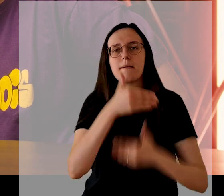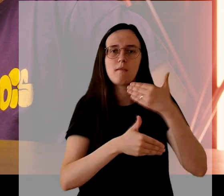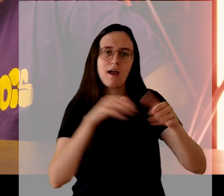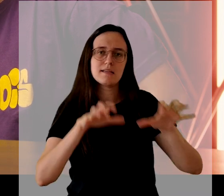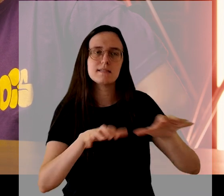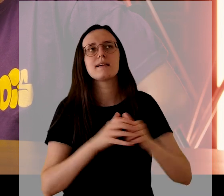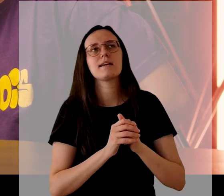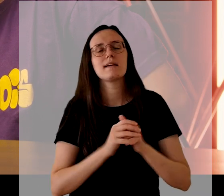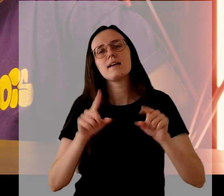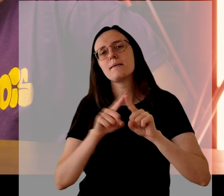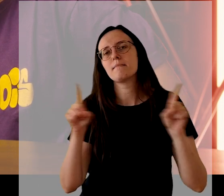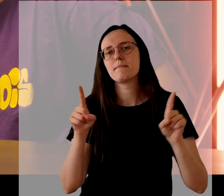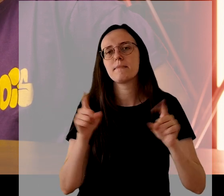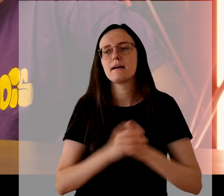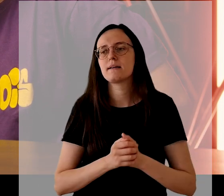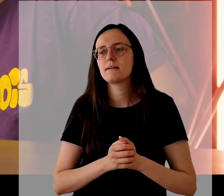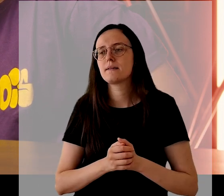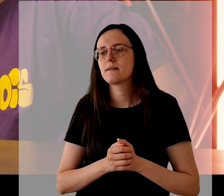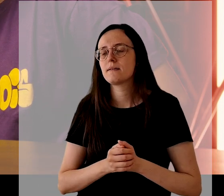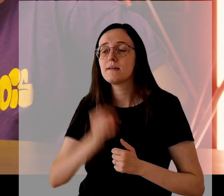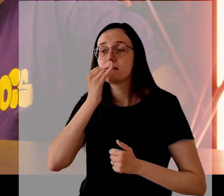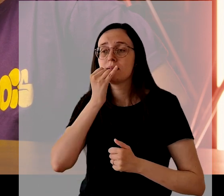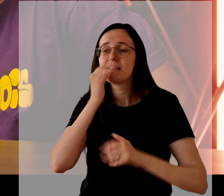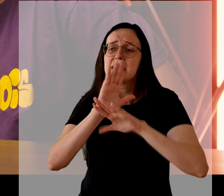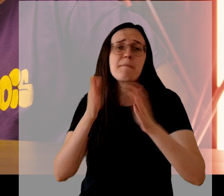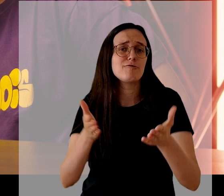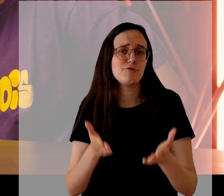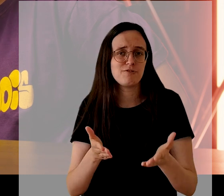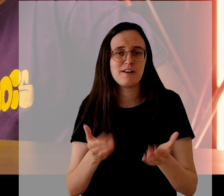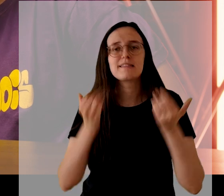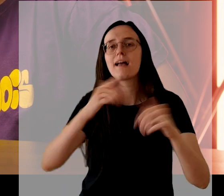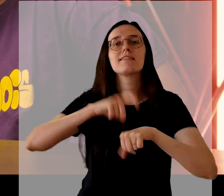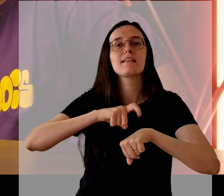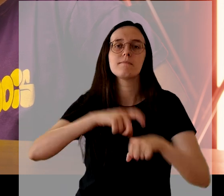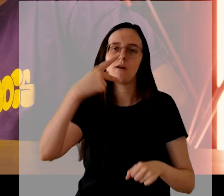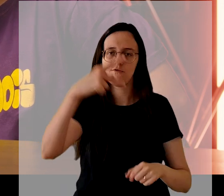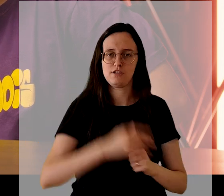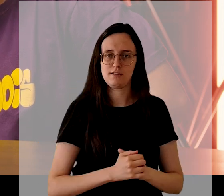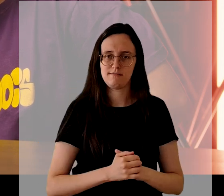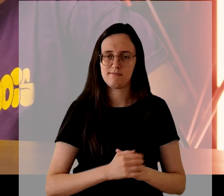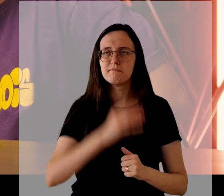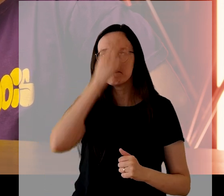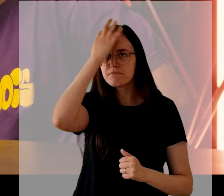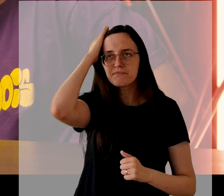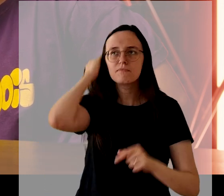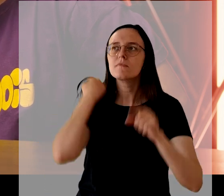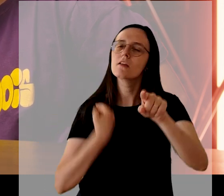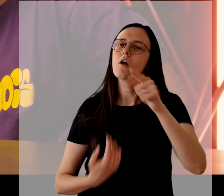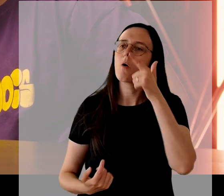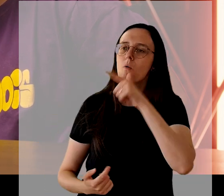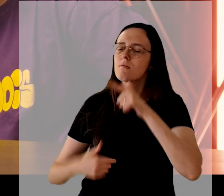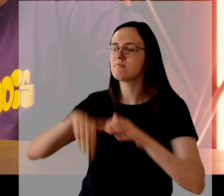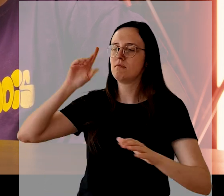assim. Mas o cinema é isso, eu acho que ele te dá tempo para que você consiga